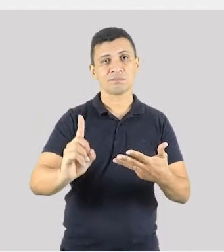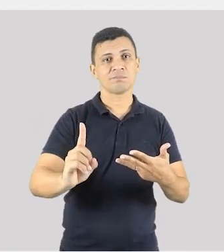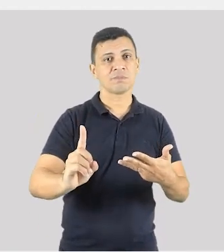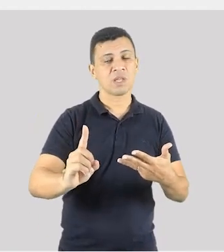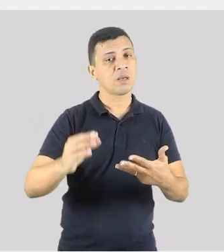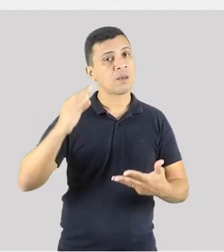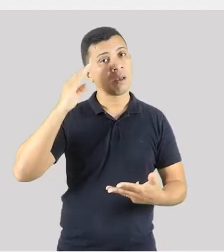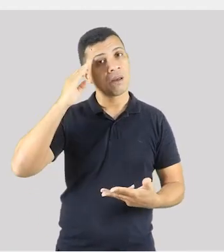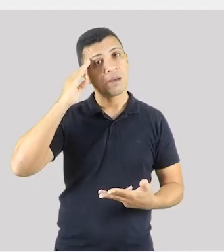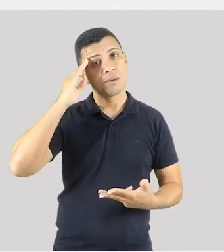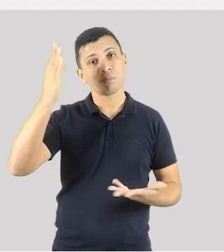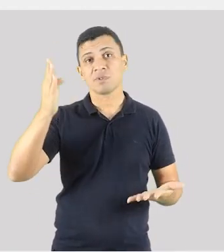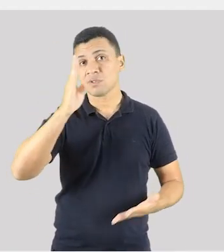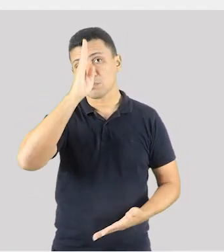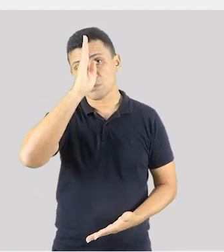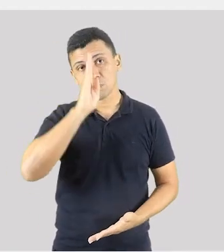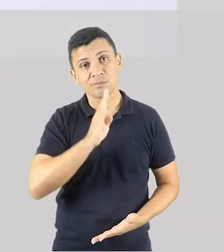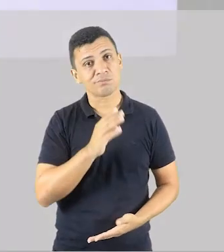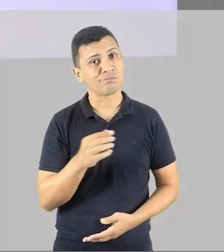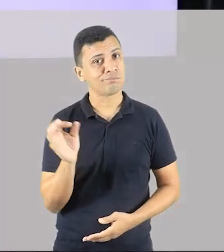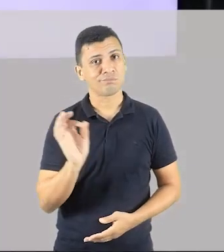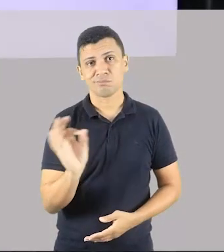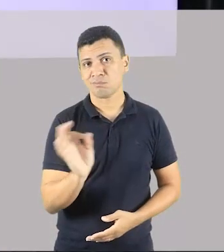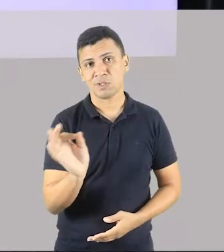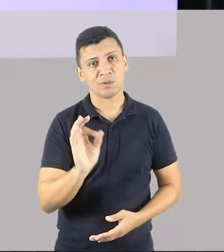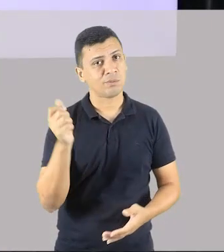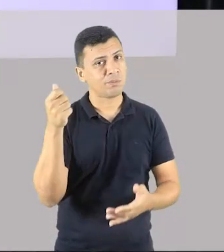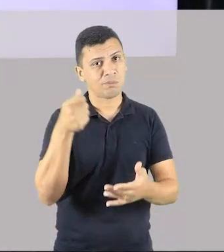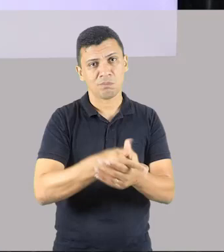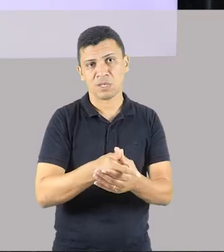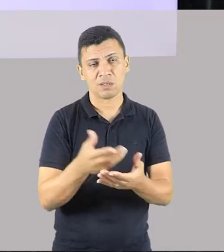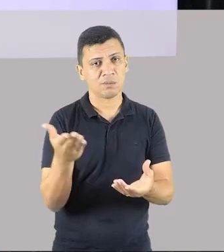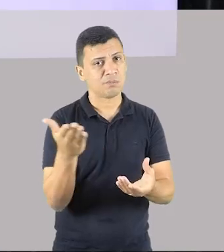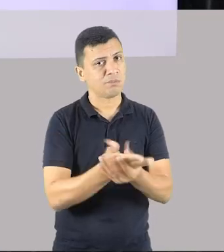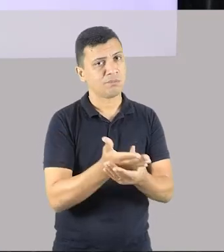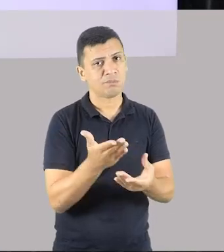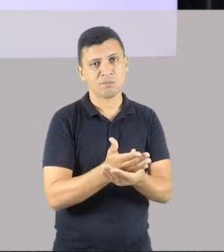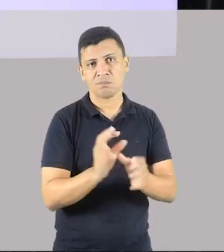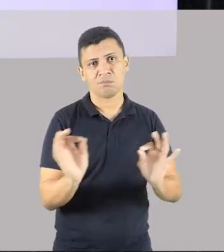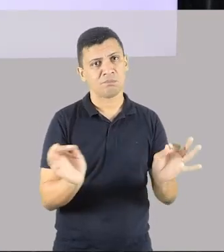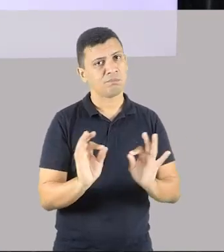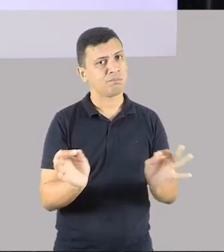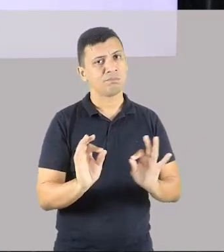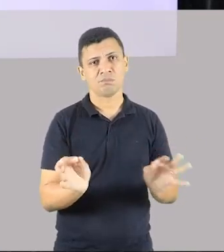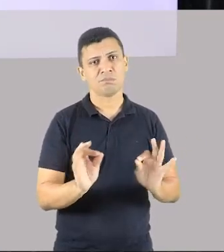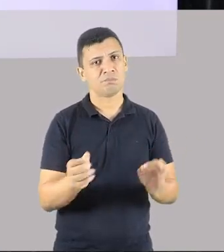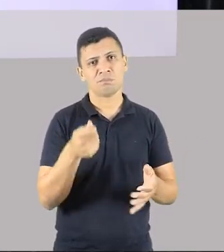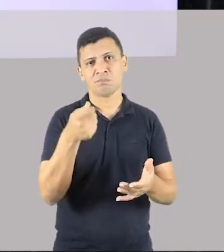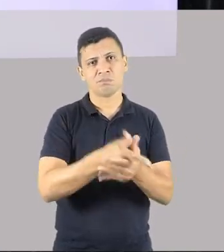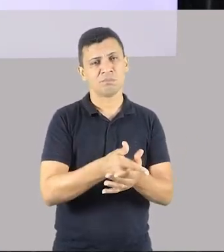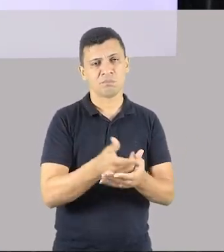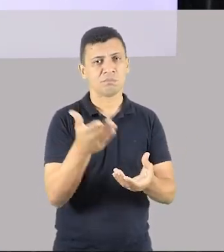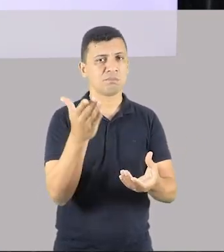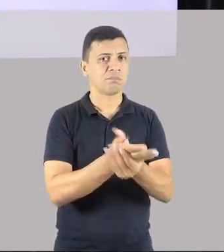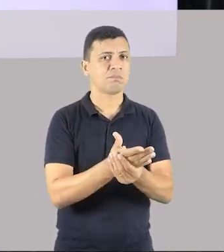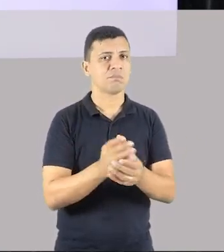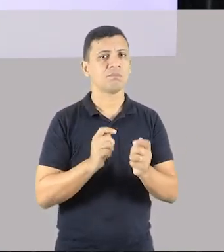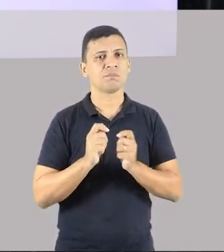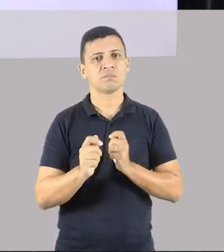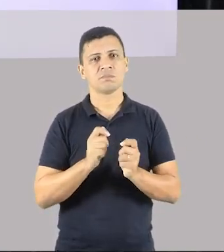princípio da gratuidade. Eu não tenho despesas processuais. O administrado não arcará com qualquer despesa no